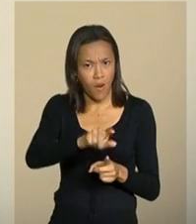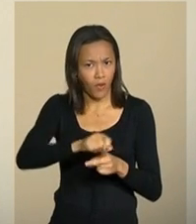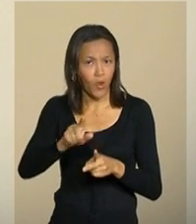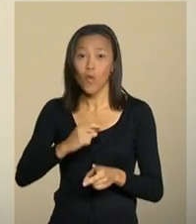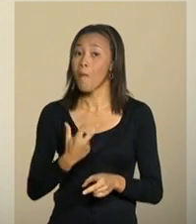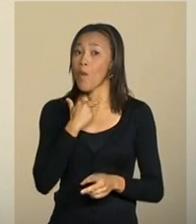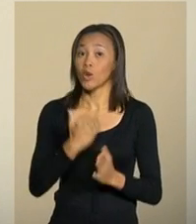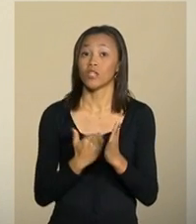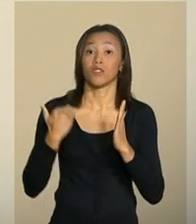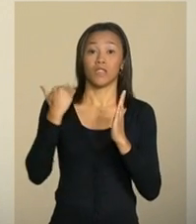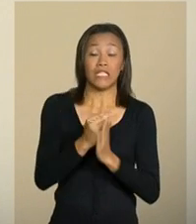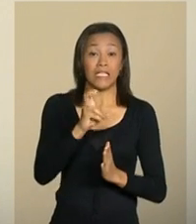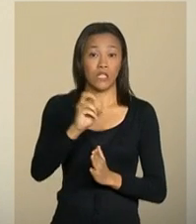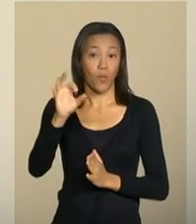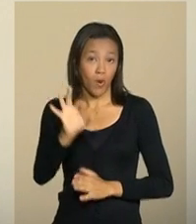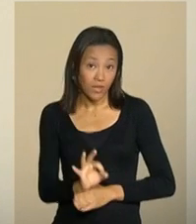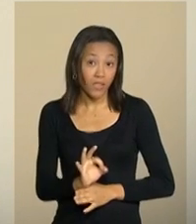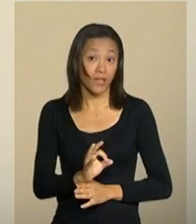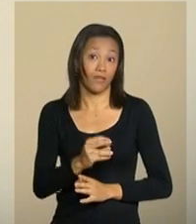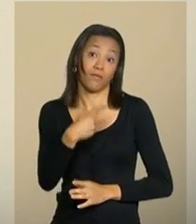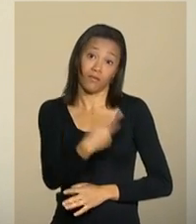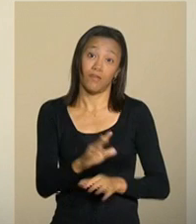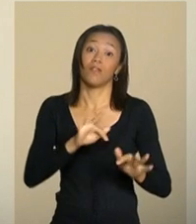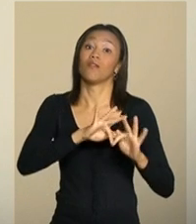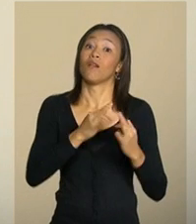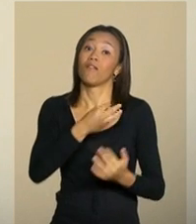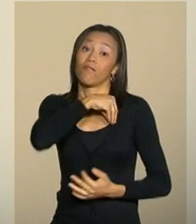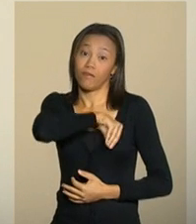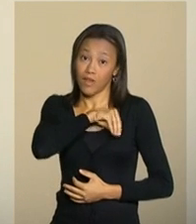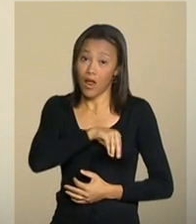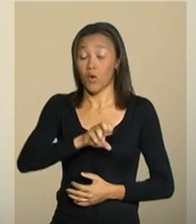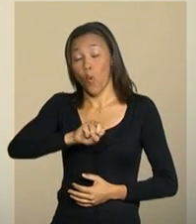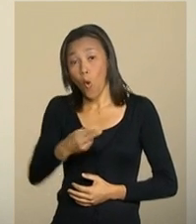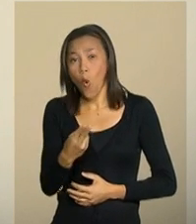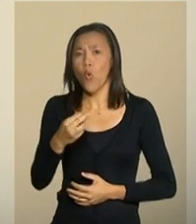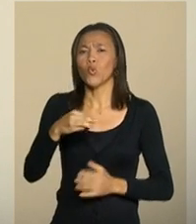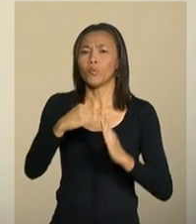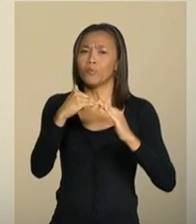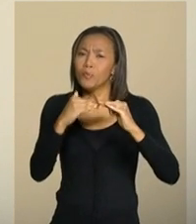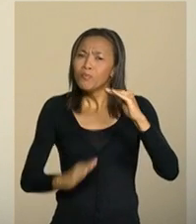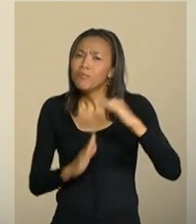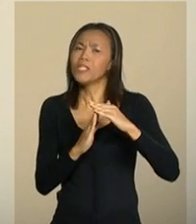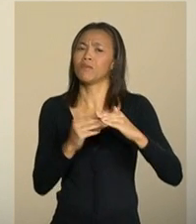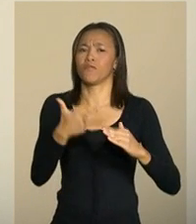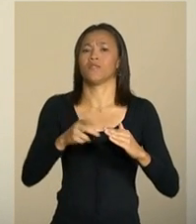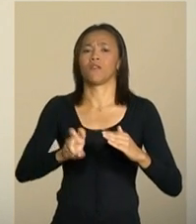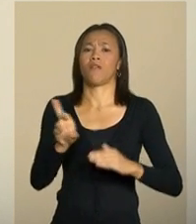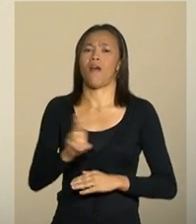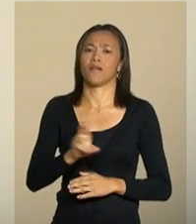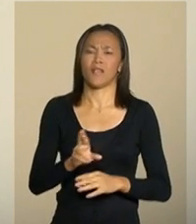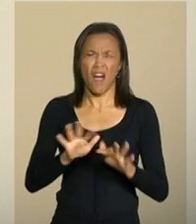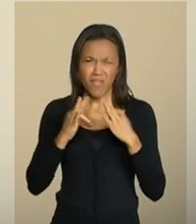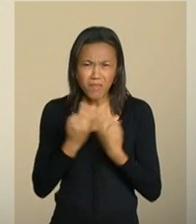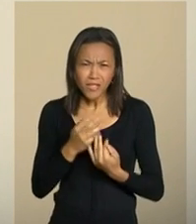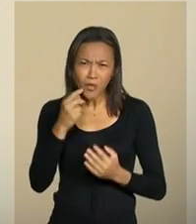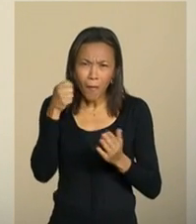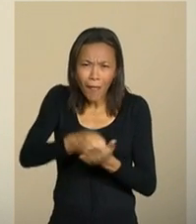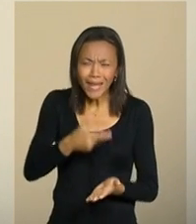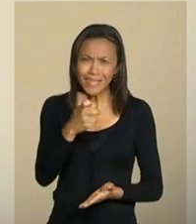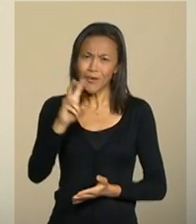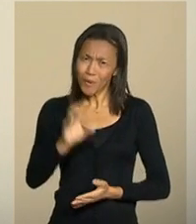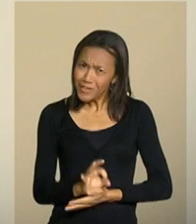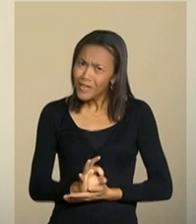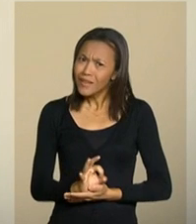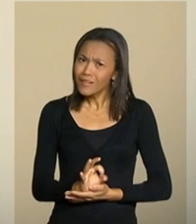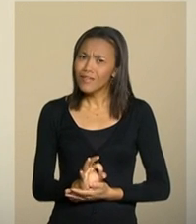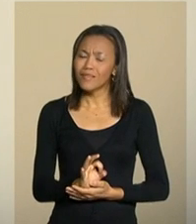pode passar de 5% da renda da família ou no mínimo R 25 a família paga só 5% da renda